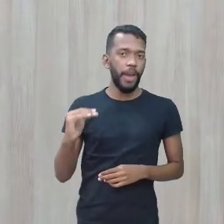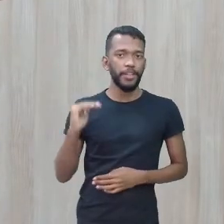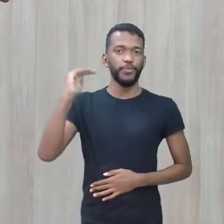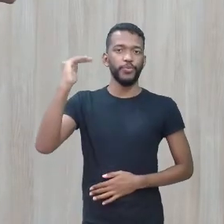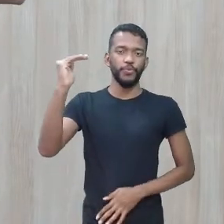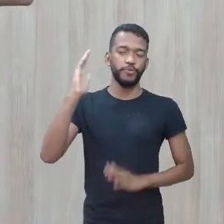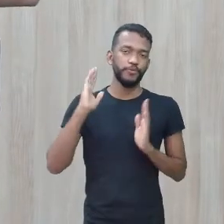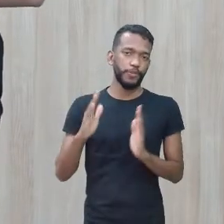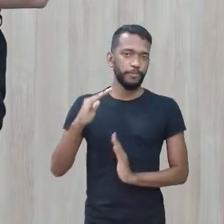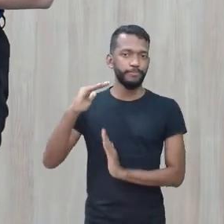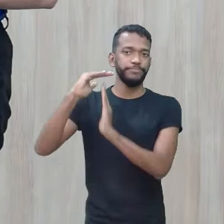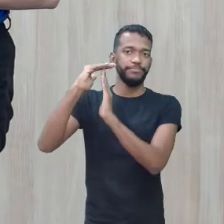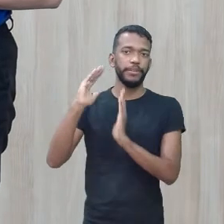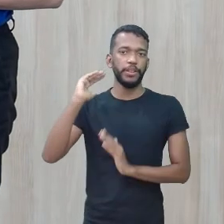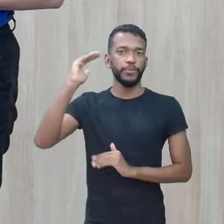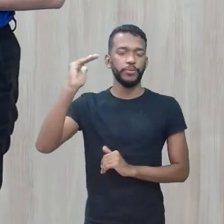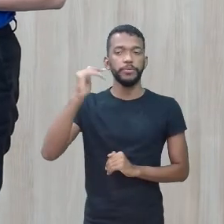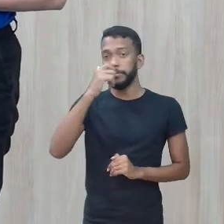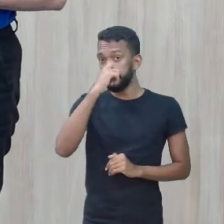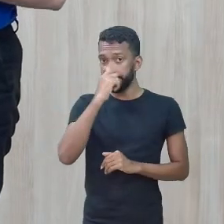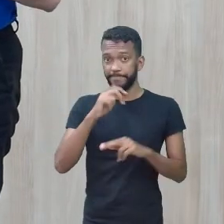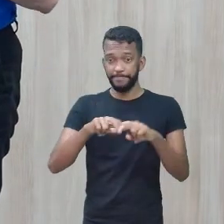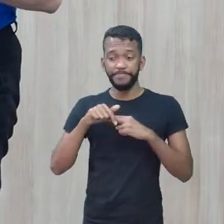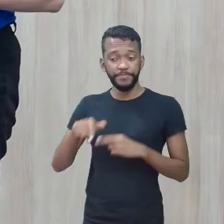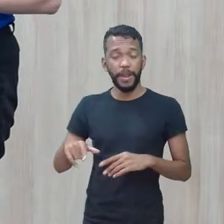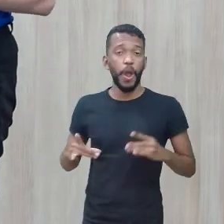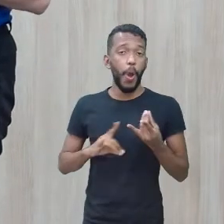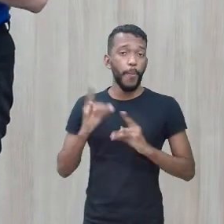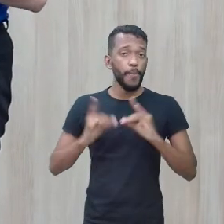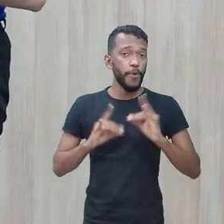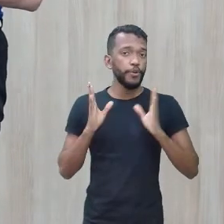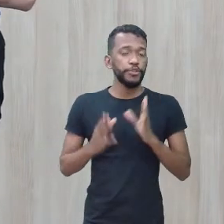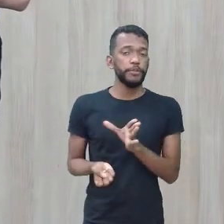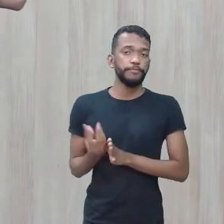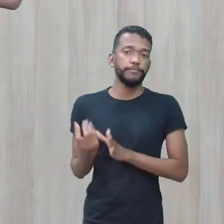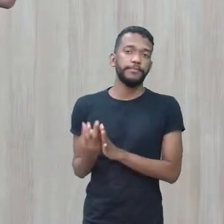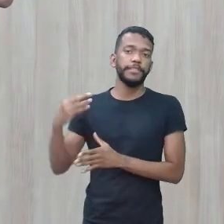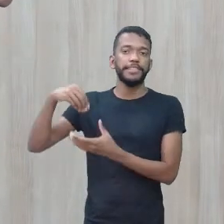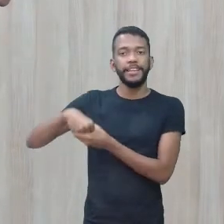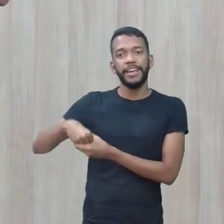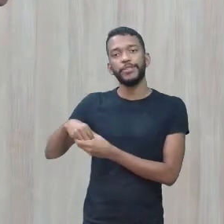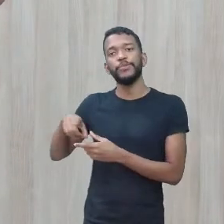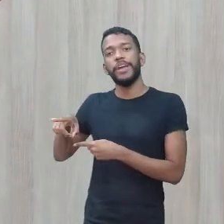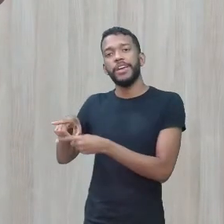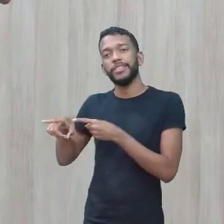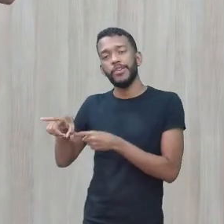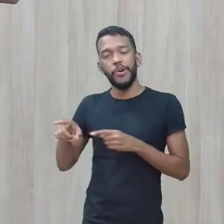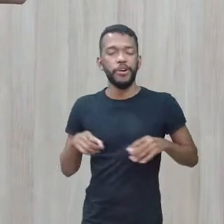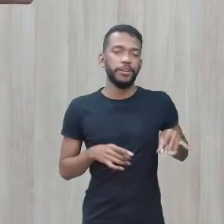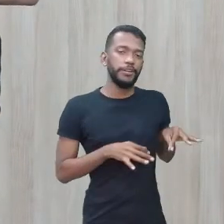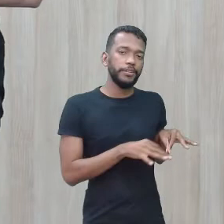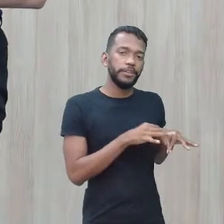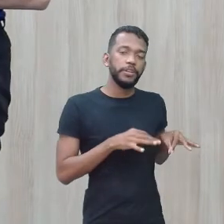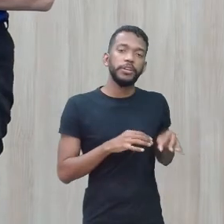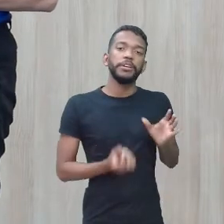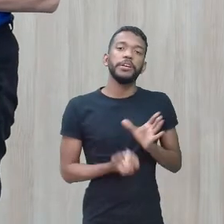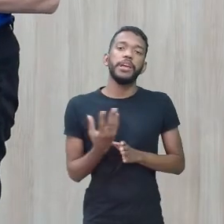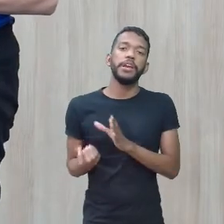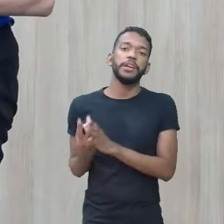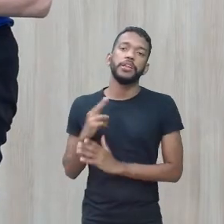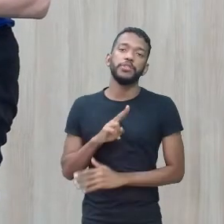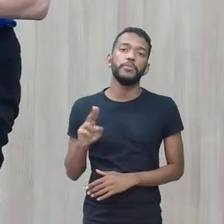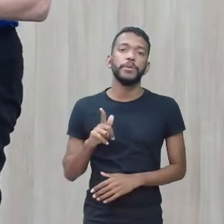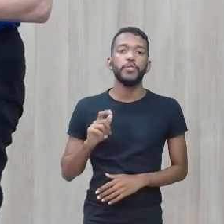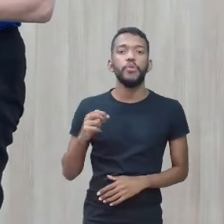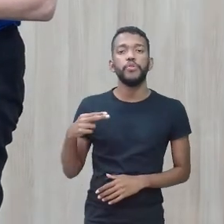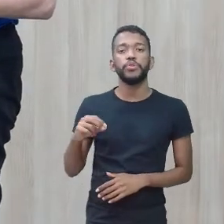hormônios, eles são os grandes responsáveis e são produzidos no sistema endócrino pelas gônadas.